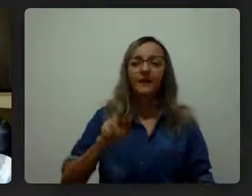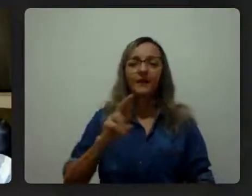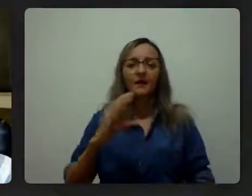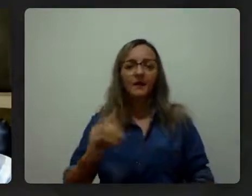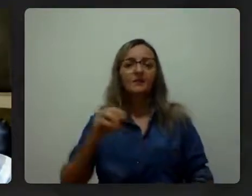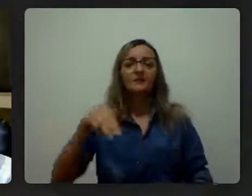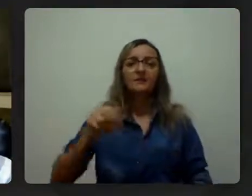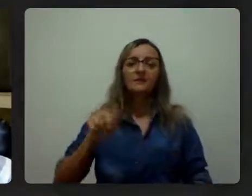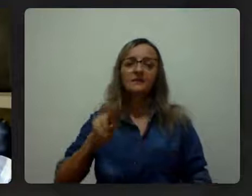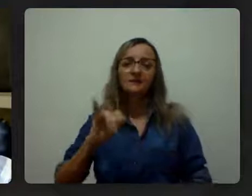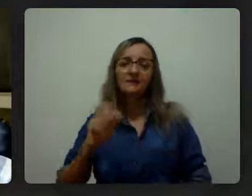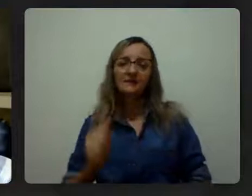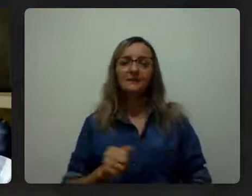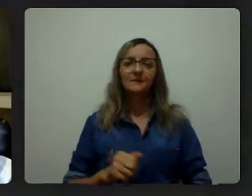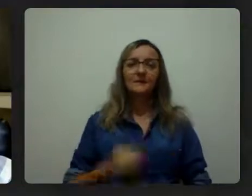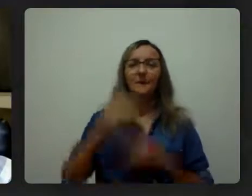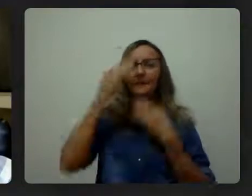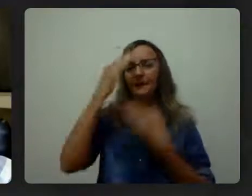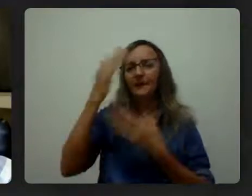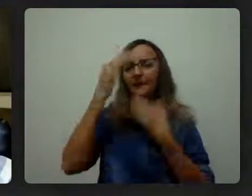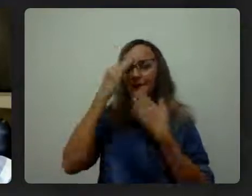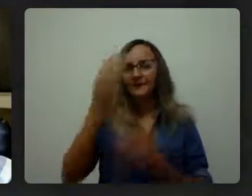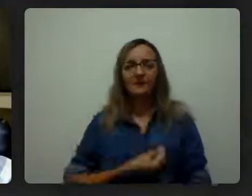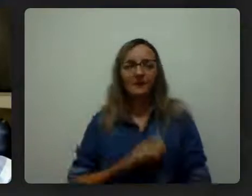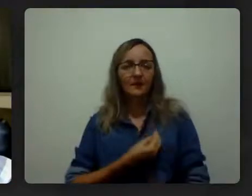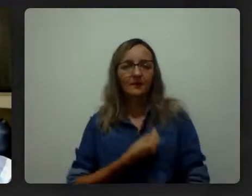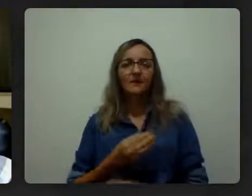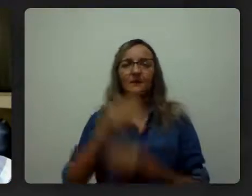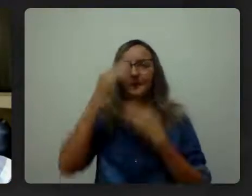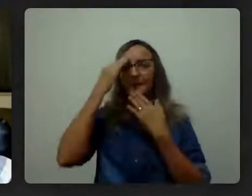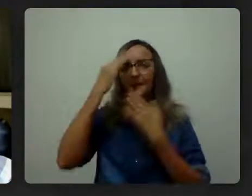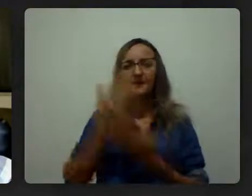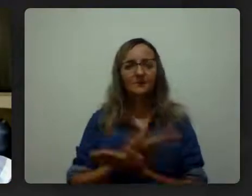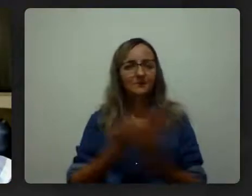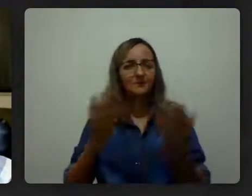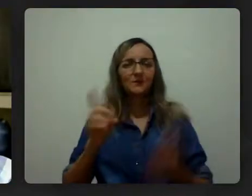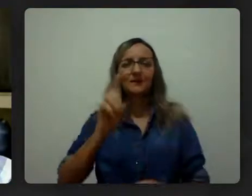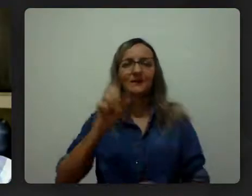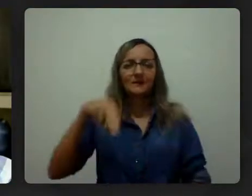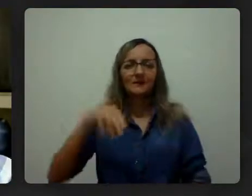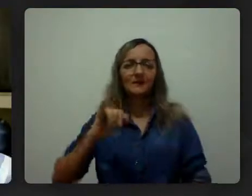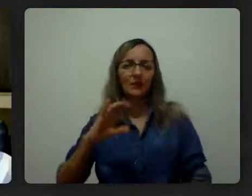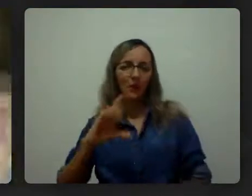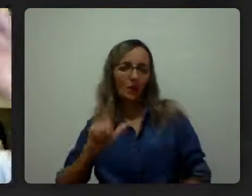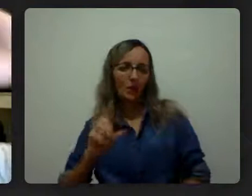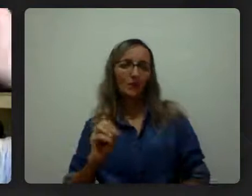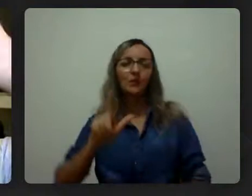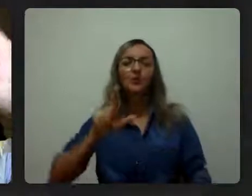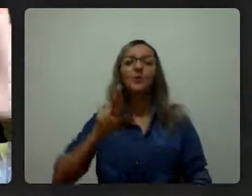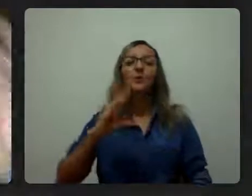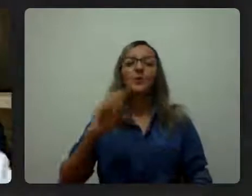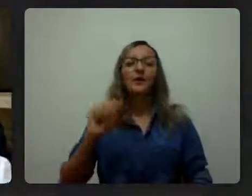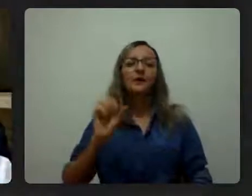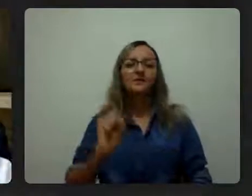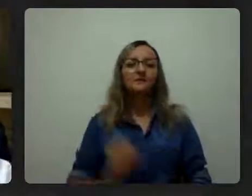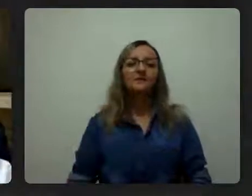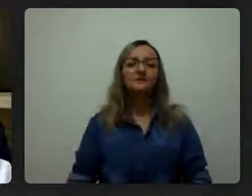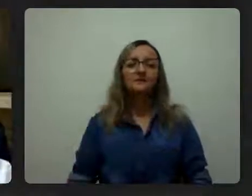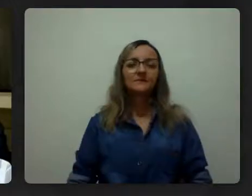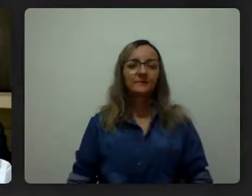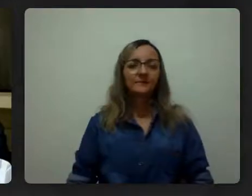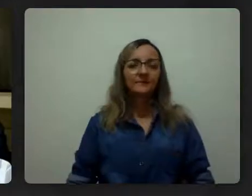MCC@oficial. Perguntem lá que eu respondo, viu? Parou por aqui e a gente continua por lá. Beleza. Vou botar aqui,